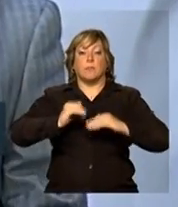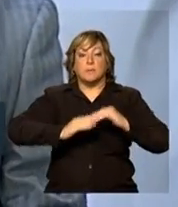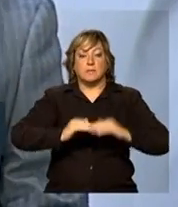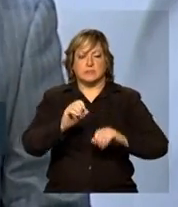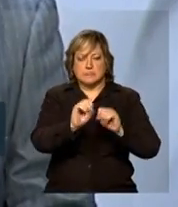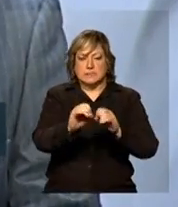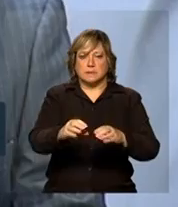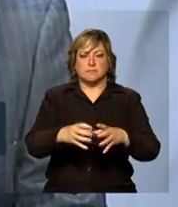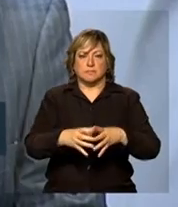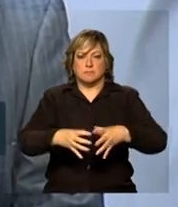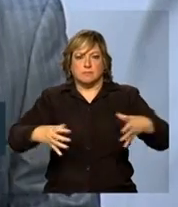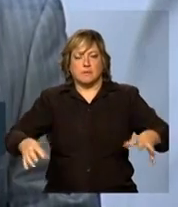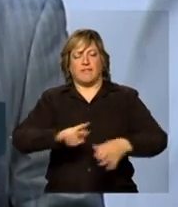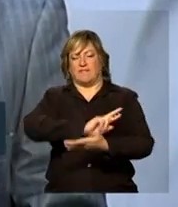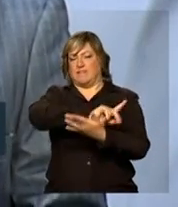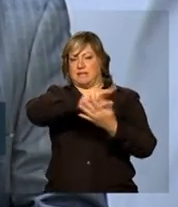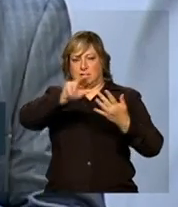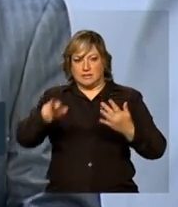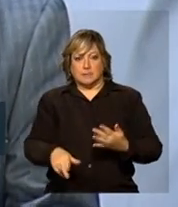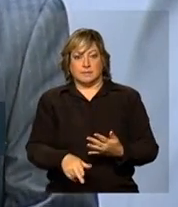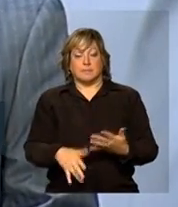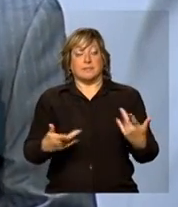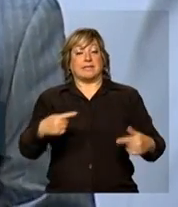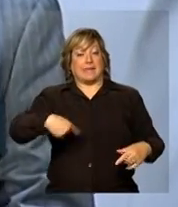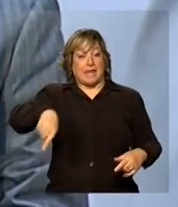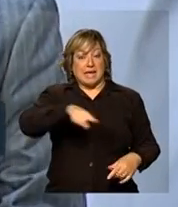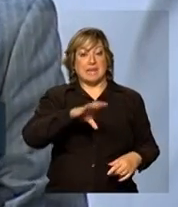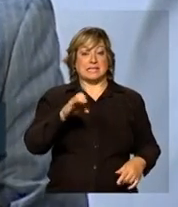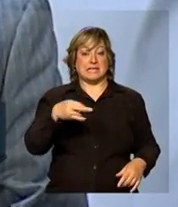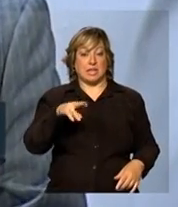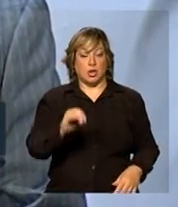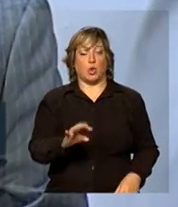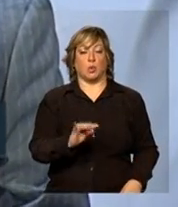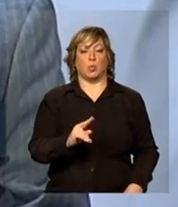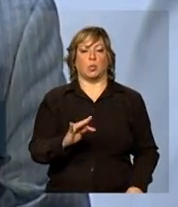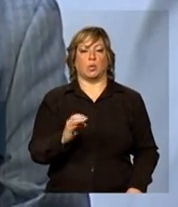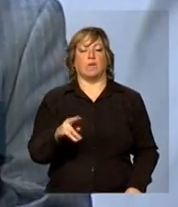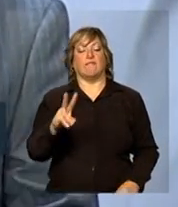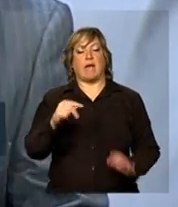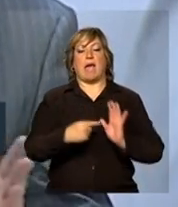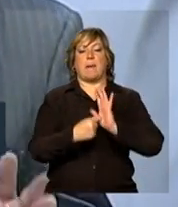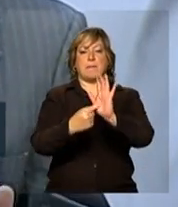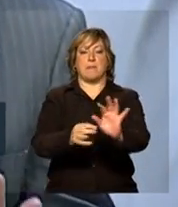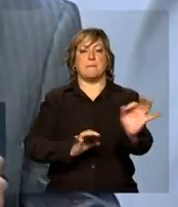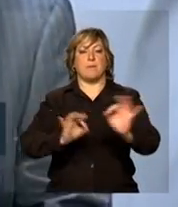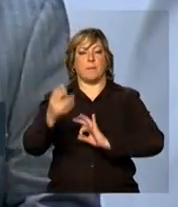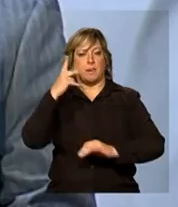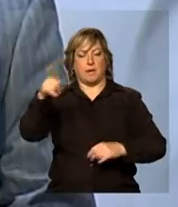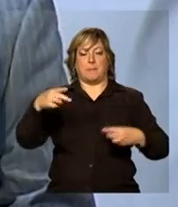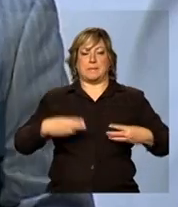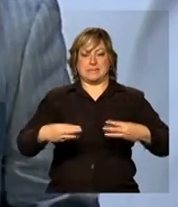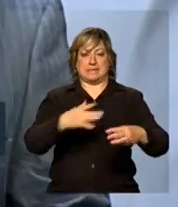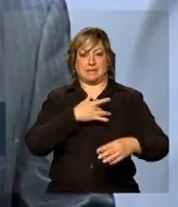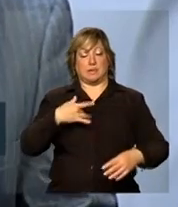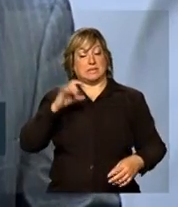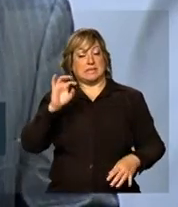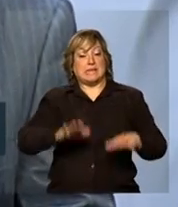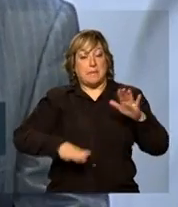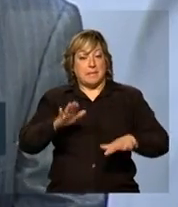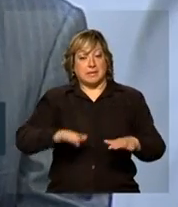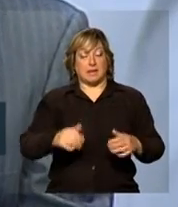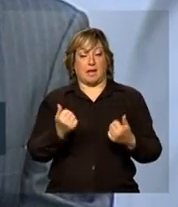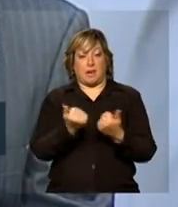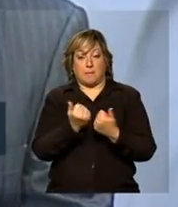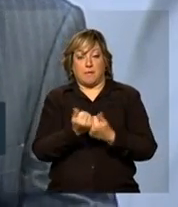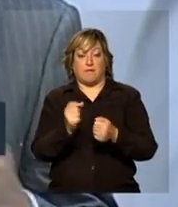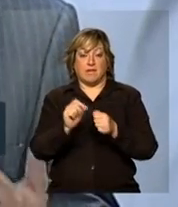de transplantes mais diversos. E aí esses centros tutores vão apresentar projetos para o Ministério da Saúde, porque dependendo do apoio que for fazer,